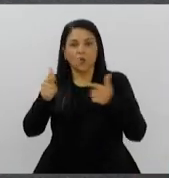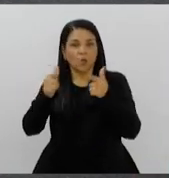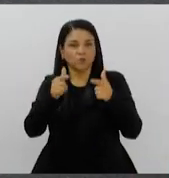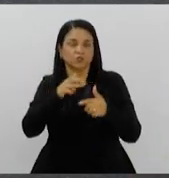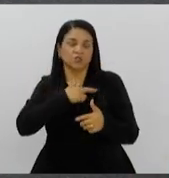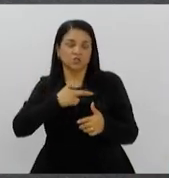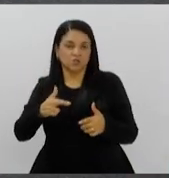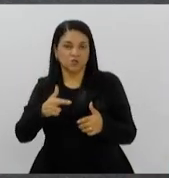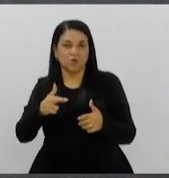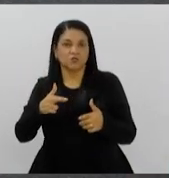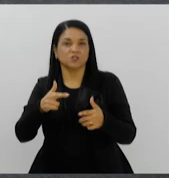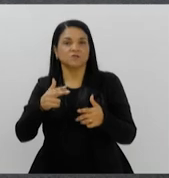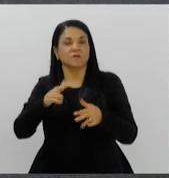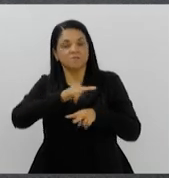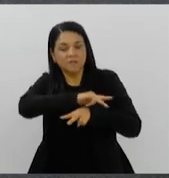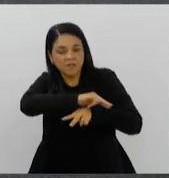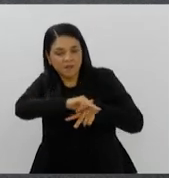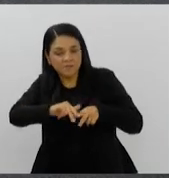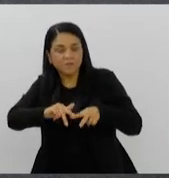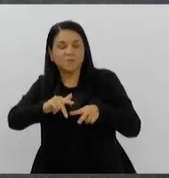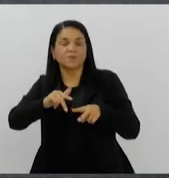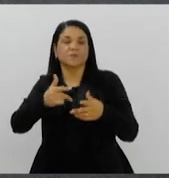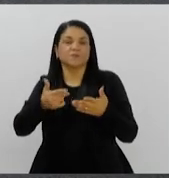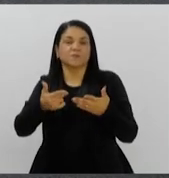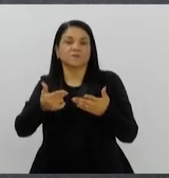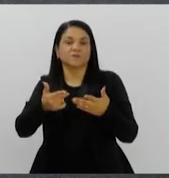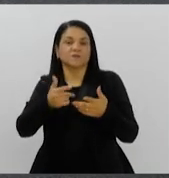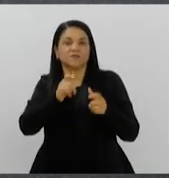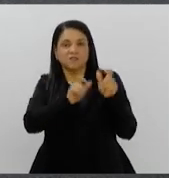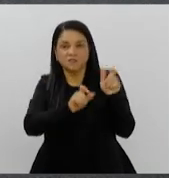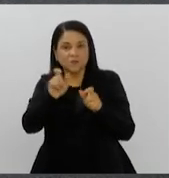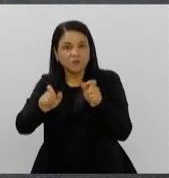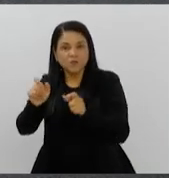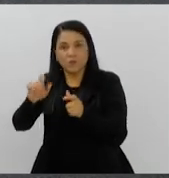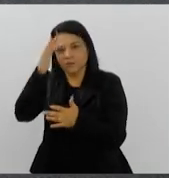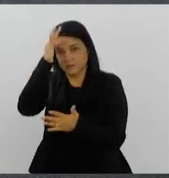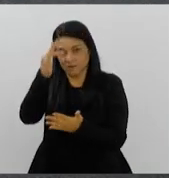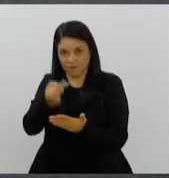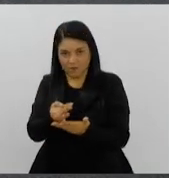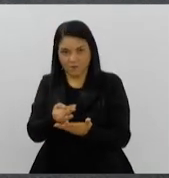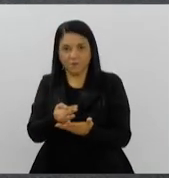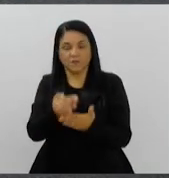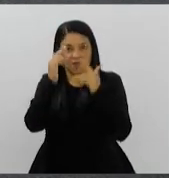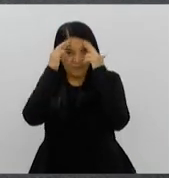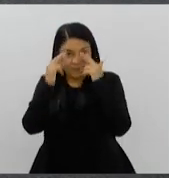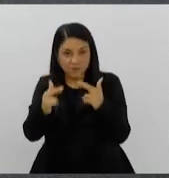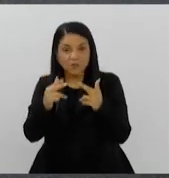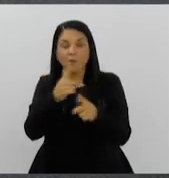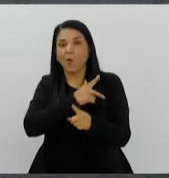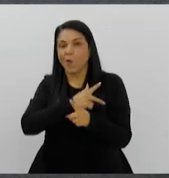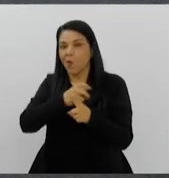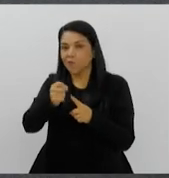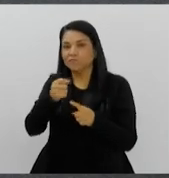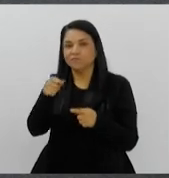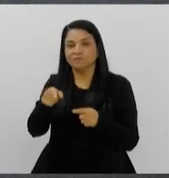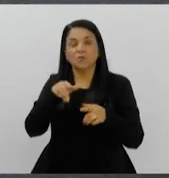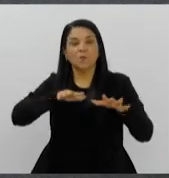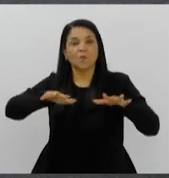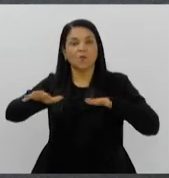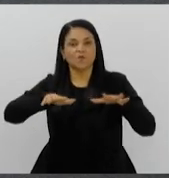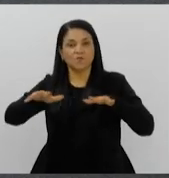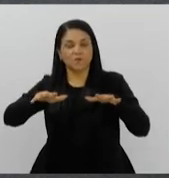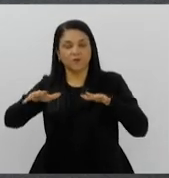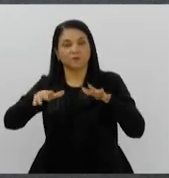pluralidade da fé do nosso povo do Estado. Queria, portanto, parabenizar a lei, queria dizer que é uma conquista do movimento, da